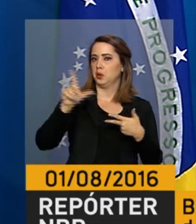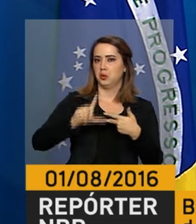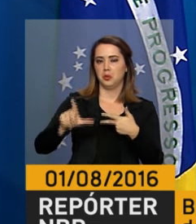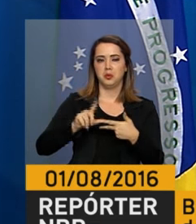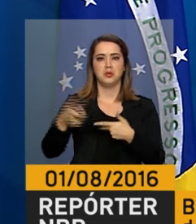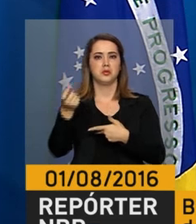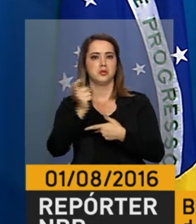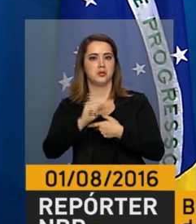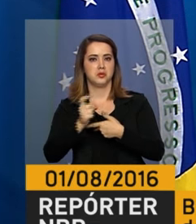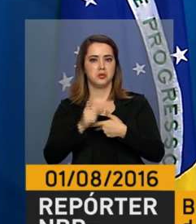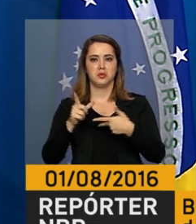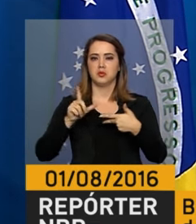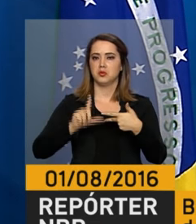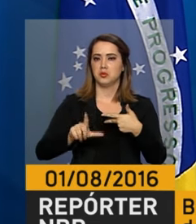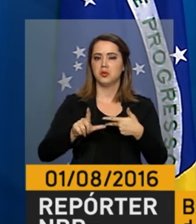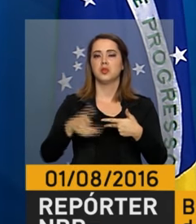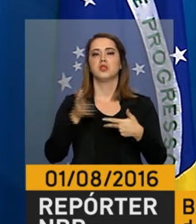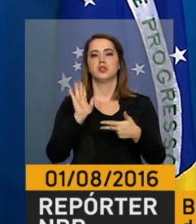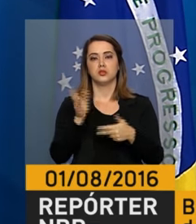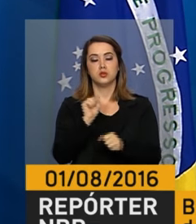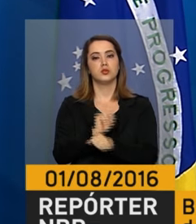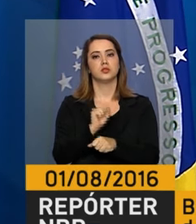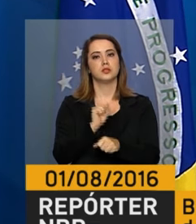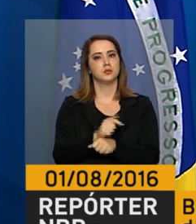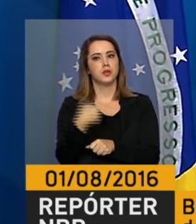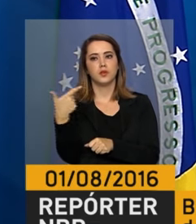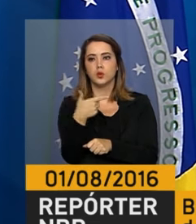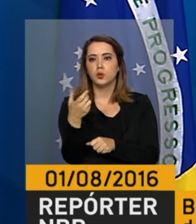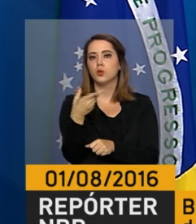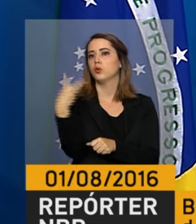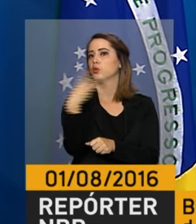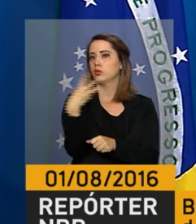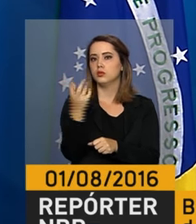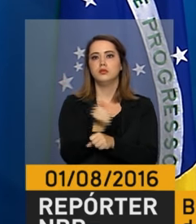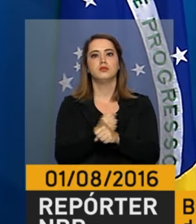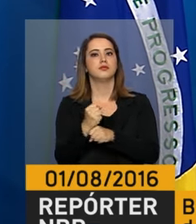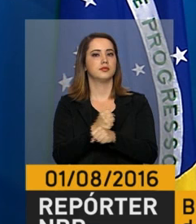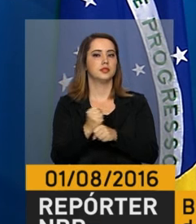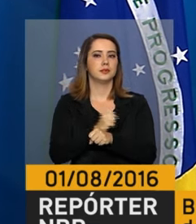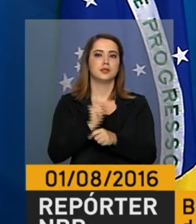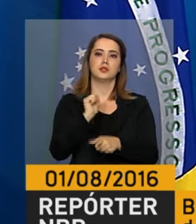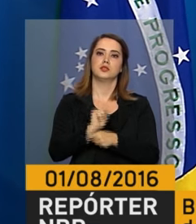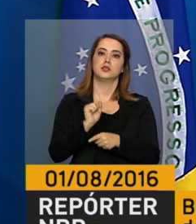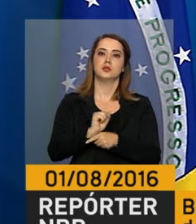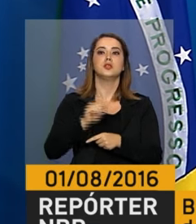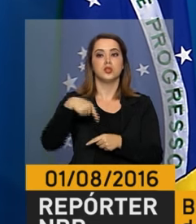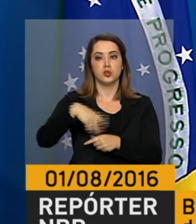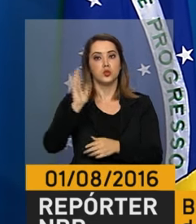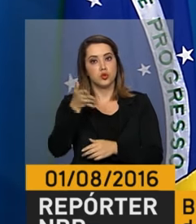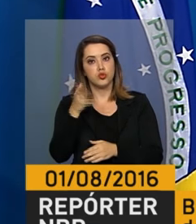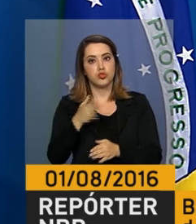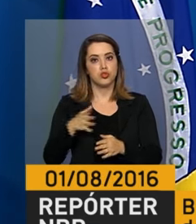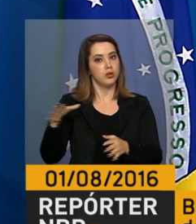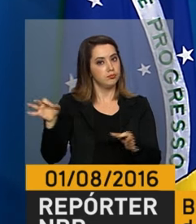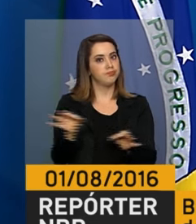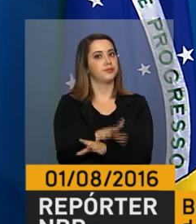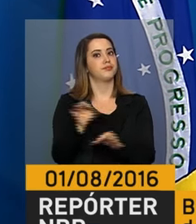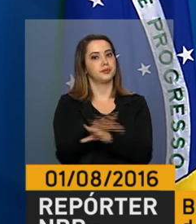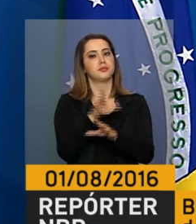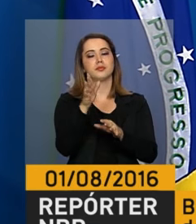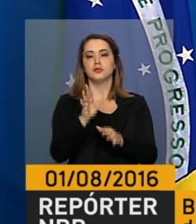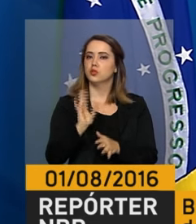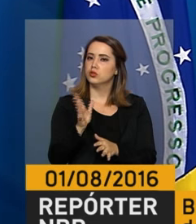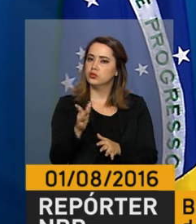do executivo, há 2, 3 anos, ou 10 meses, 11 meses, nestes dias nós fomos tudo resolvendo. De modo que, mais uma